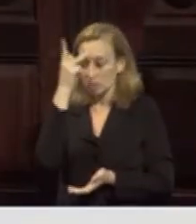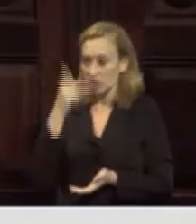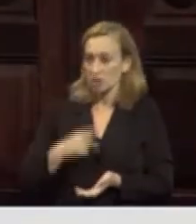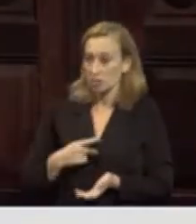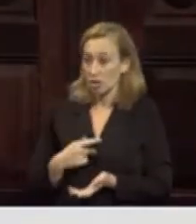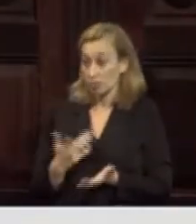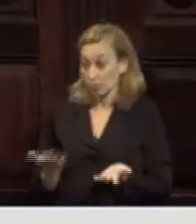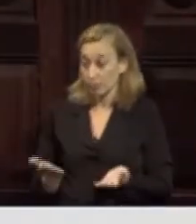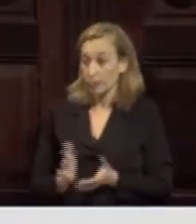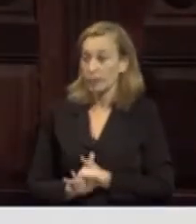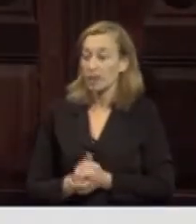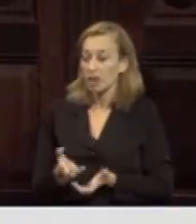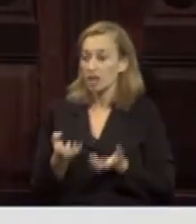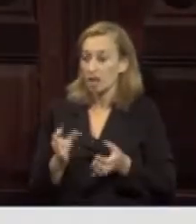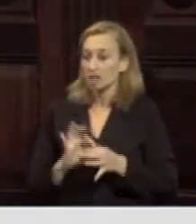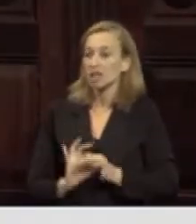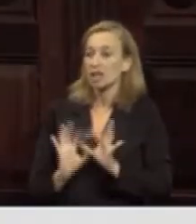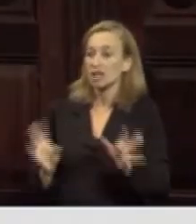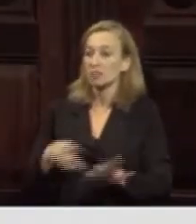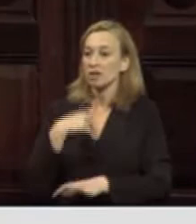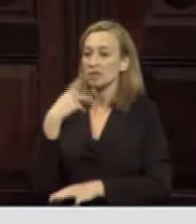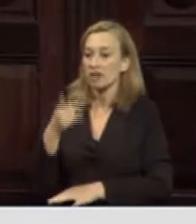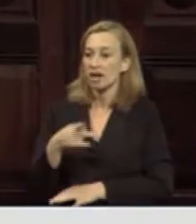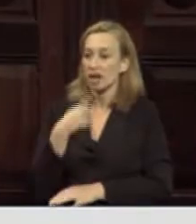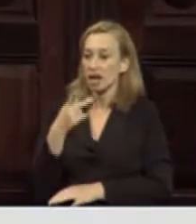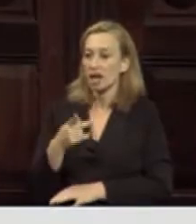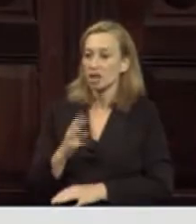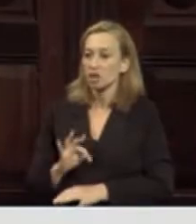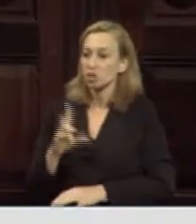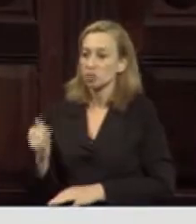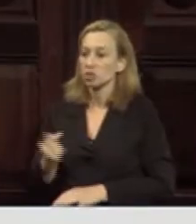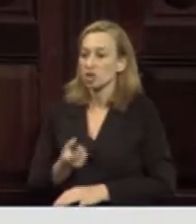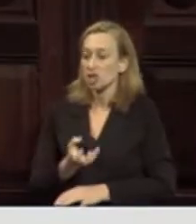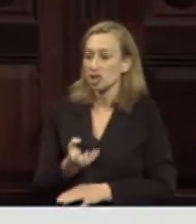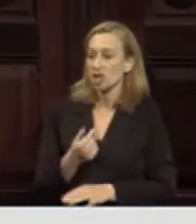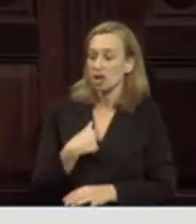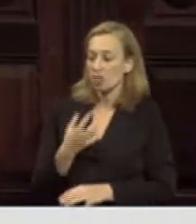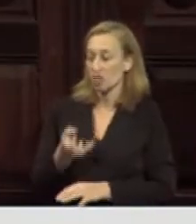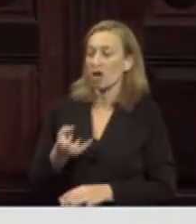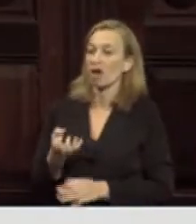ser continuamente livre para poder falar aquilo que eu percebo e